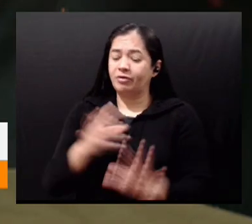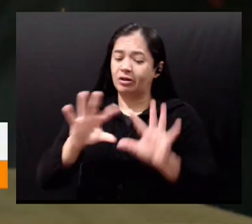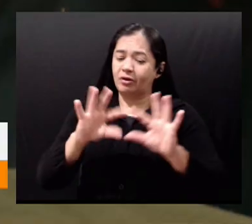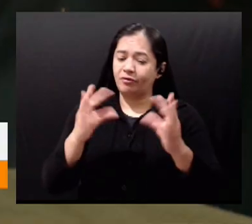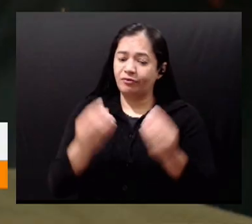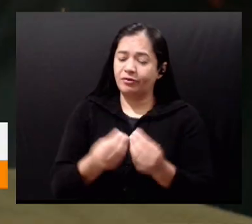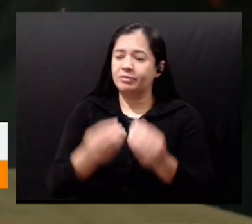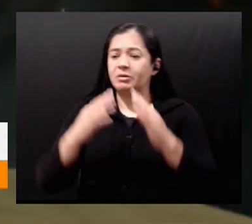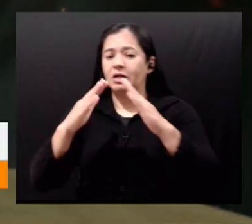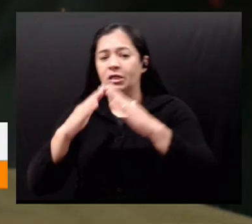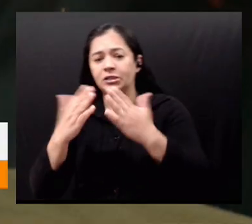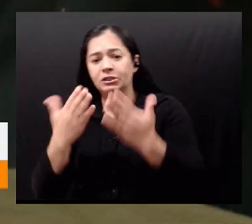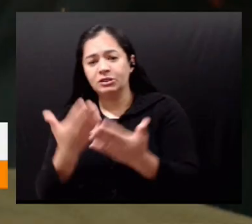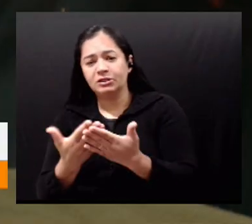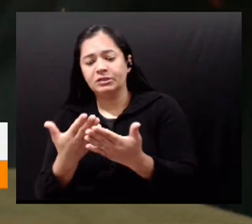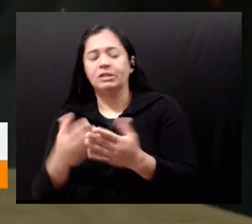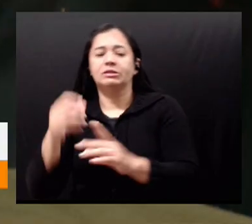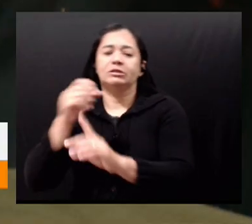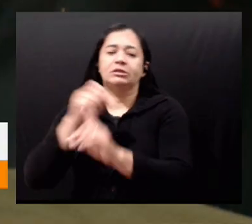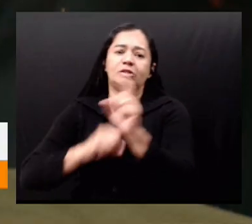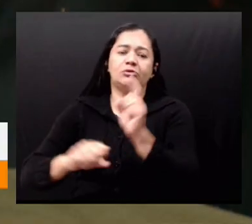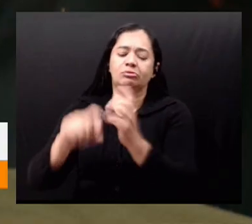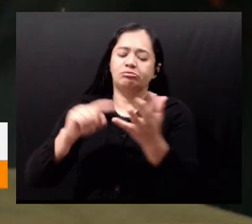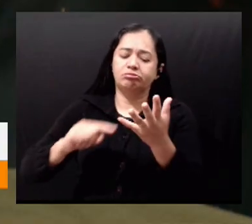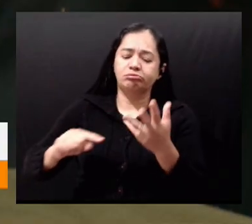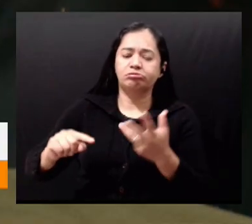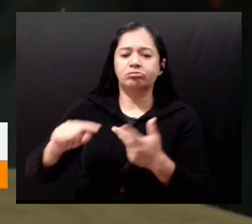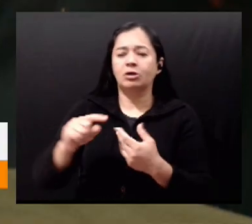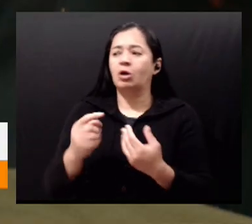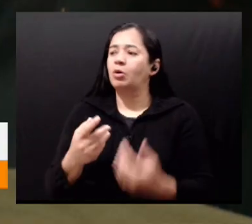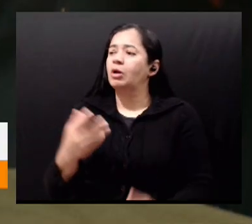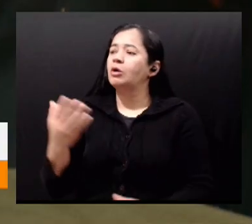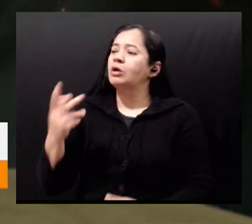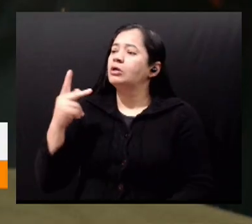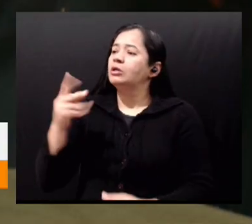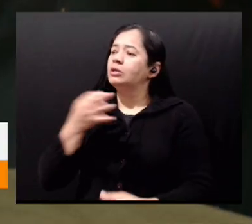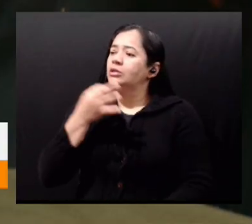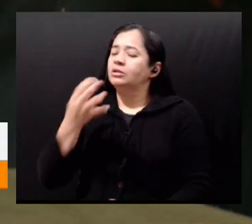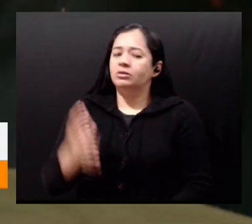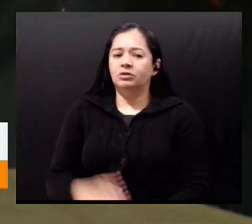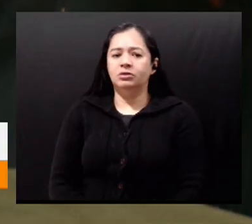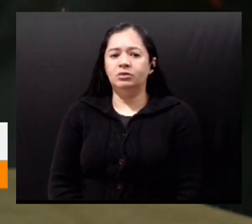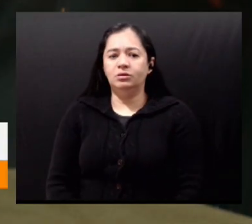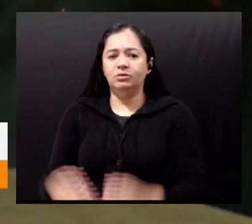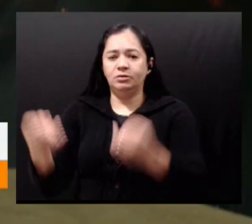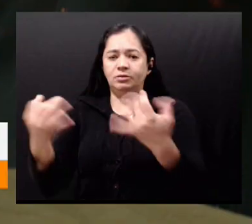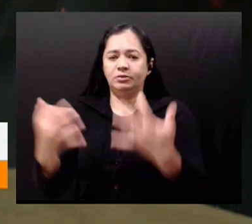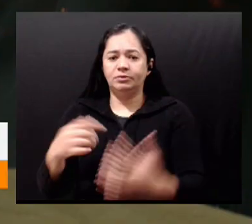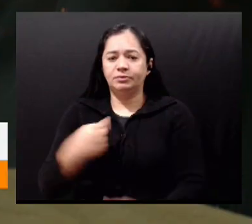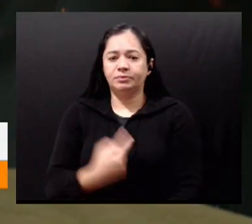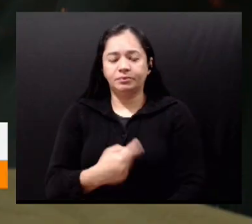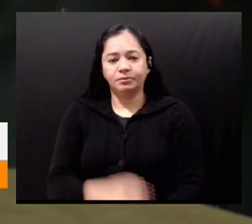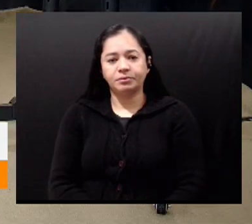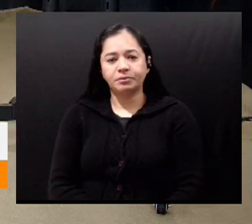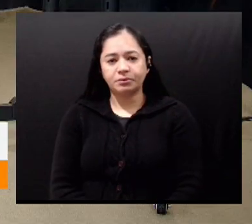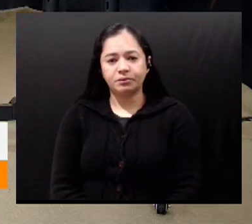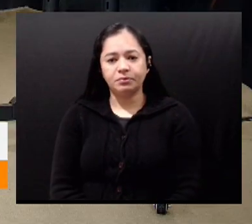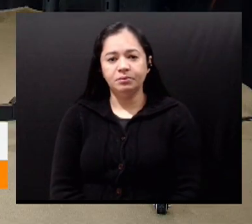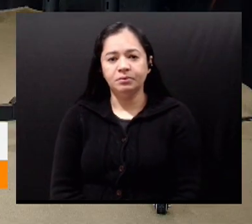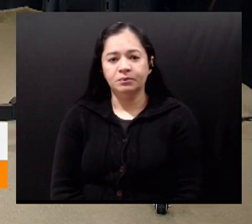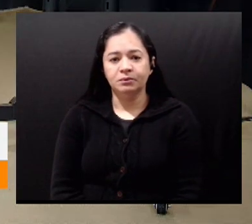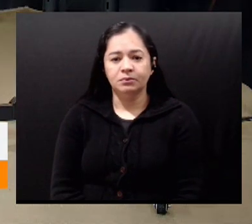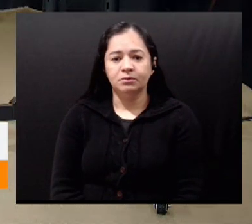da sociedade em geral. Qual que é a sua avaliação? Explica para a gente sobre essa ansiedade coletiva. Bom,